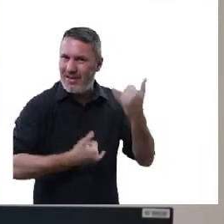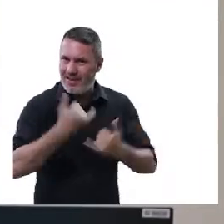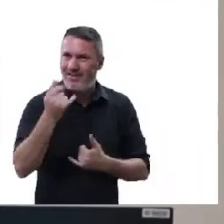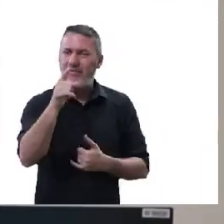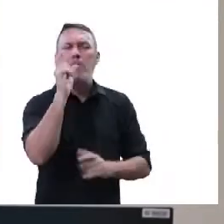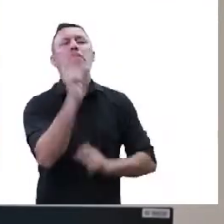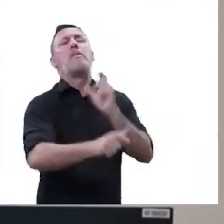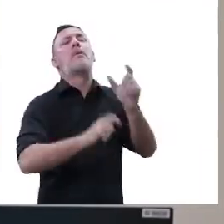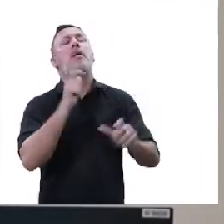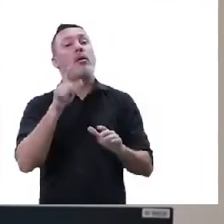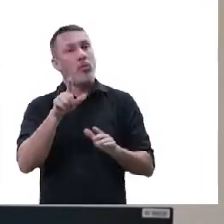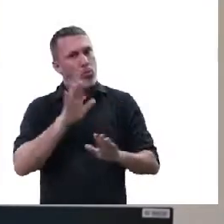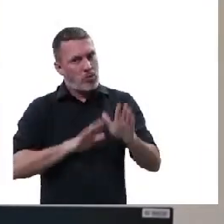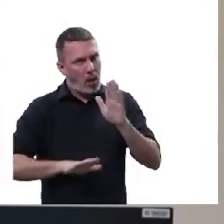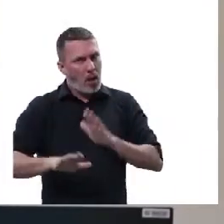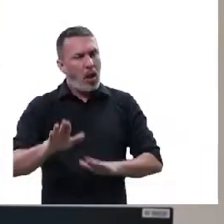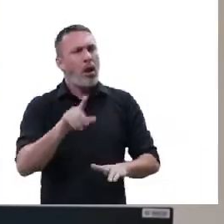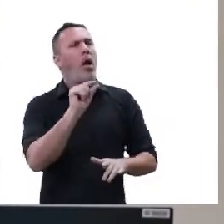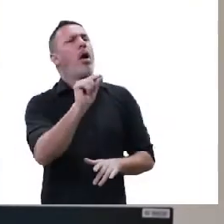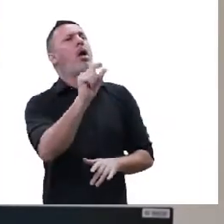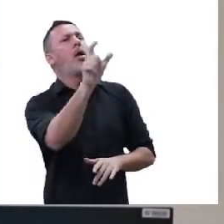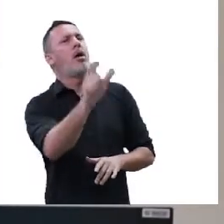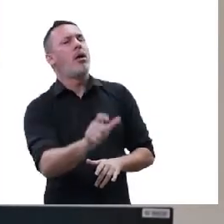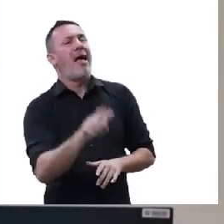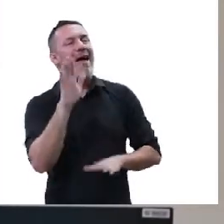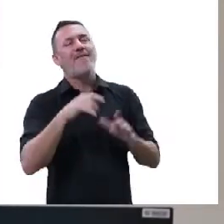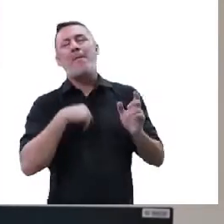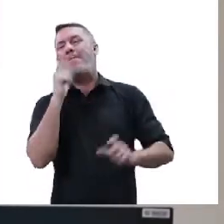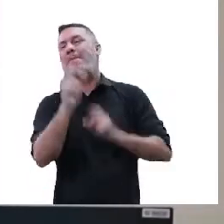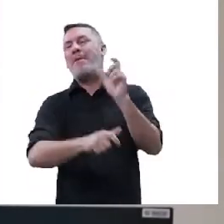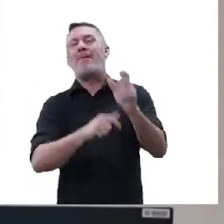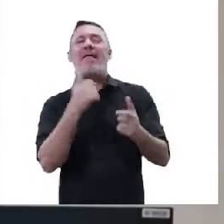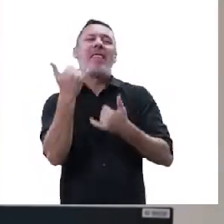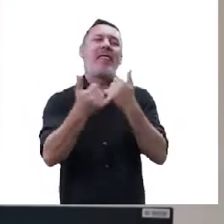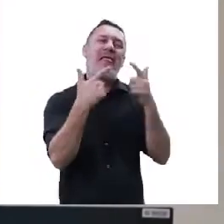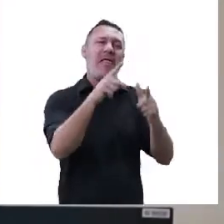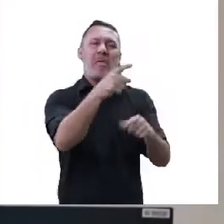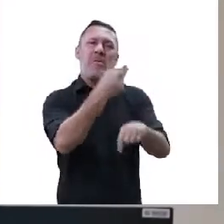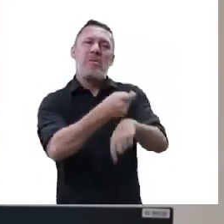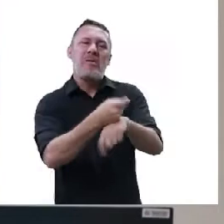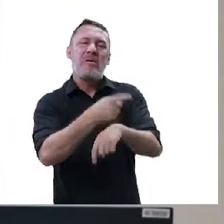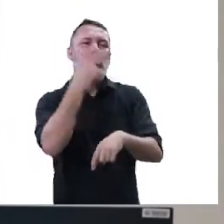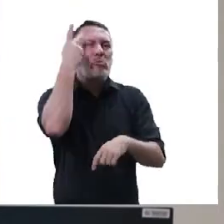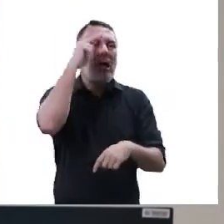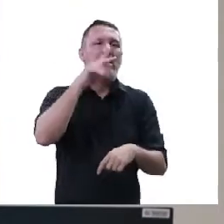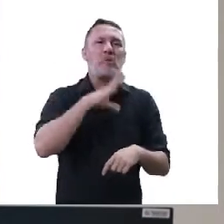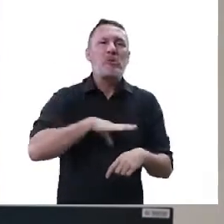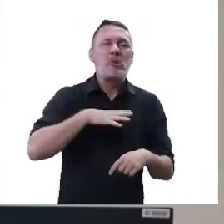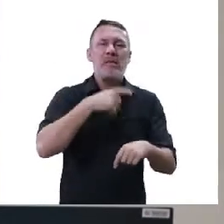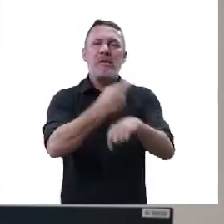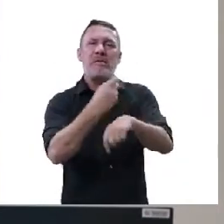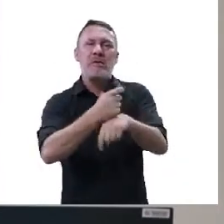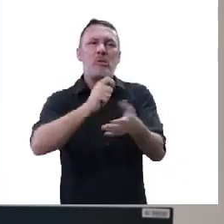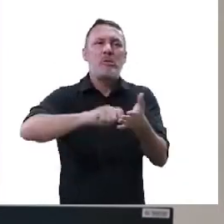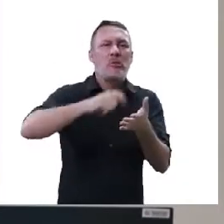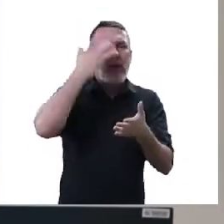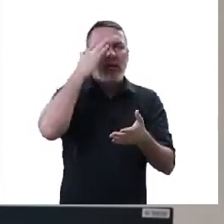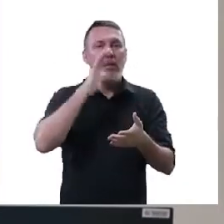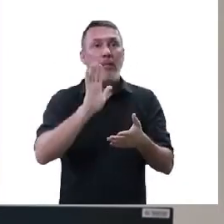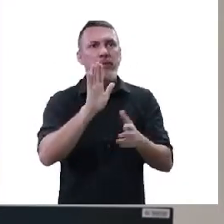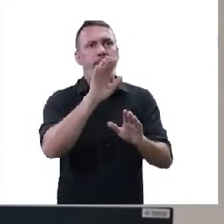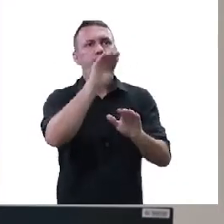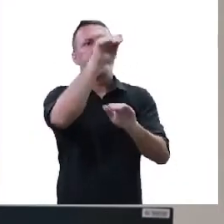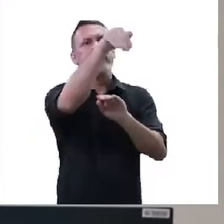vai falar. E o preconceito linguístico pode atingir o íntimo, a fragilidade da pessoa. Nós temos que entender também